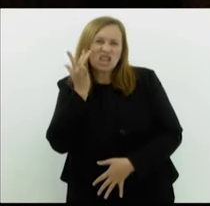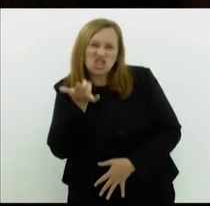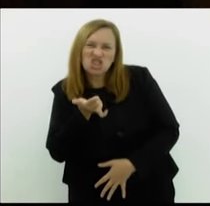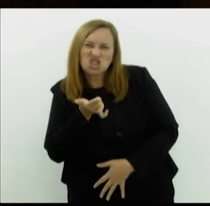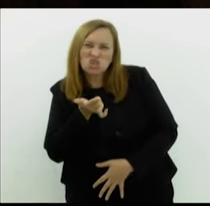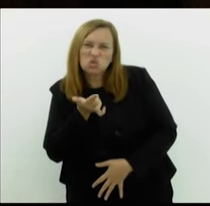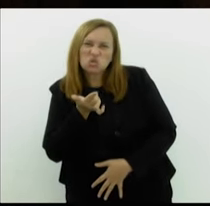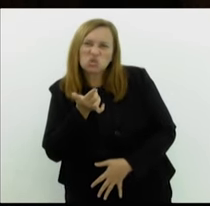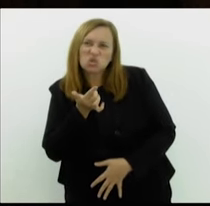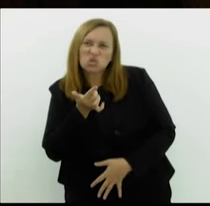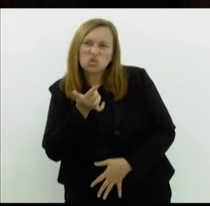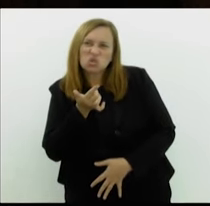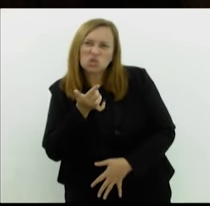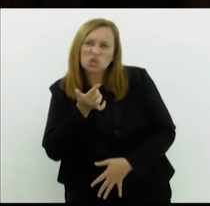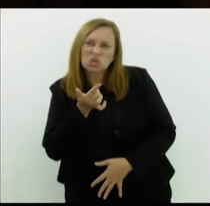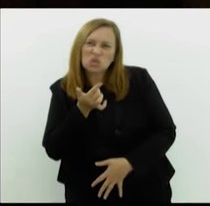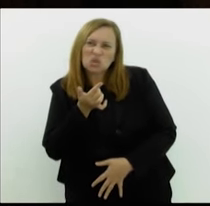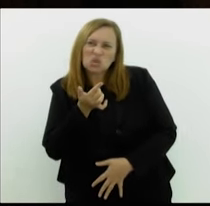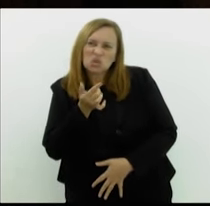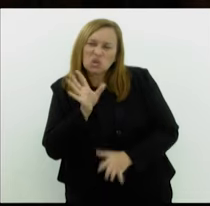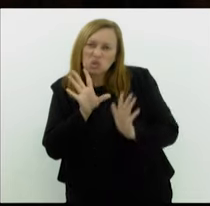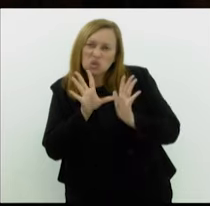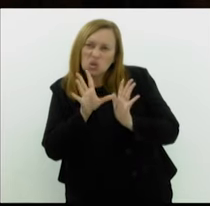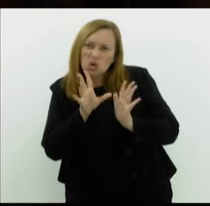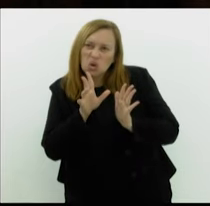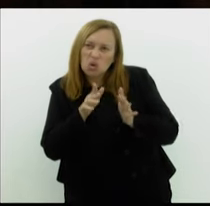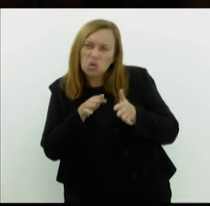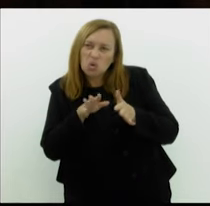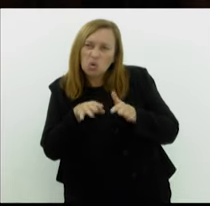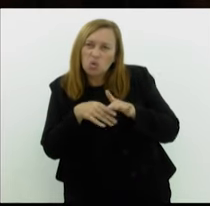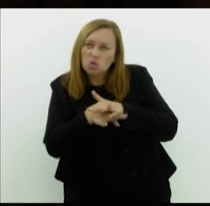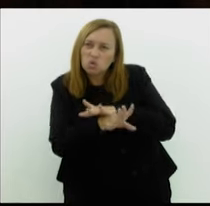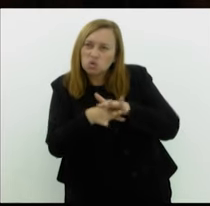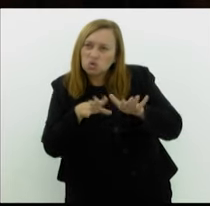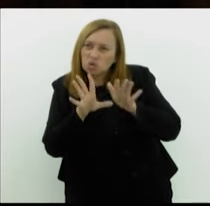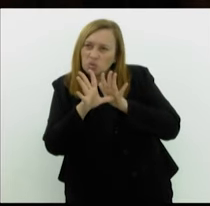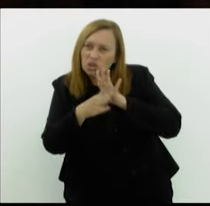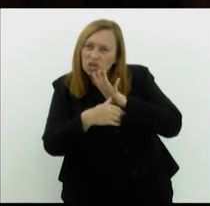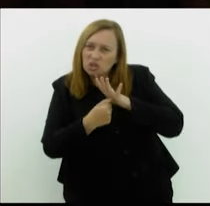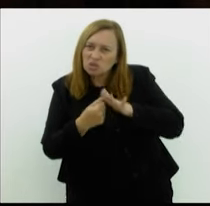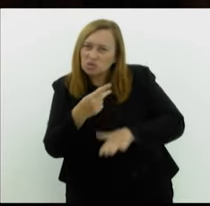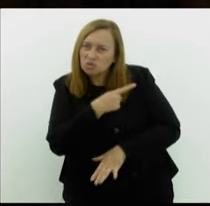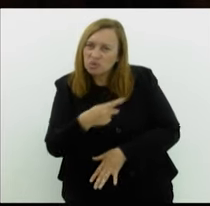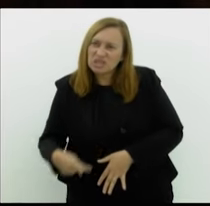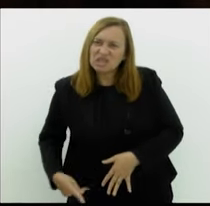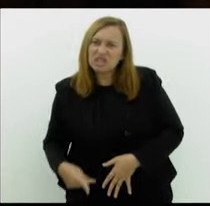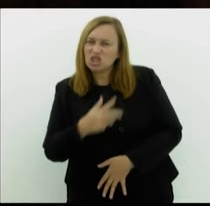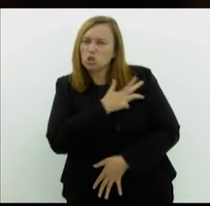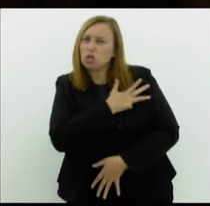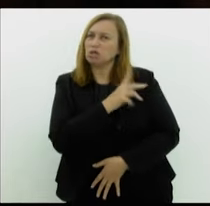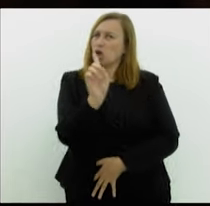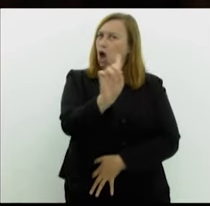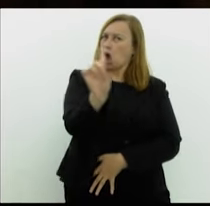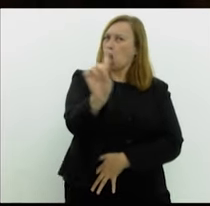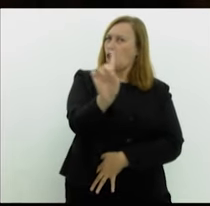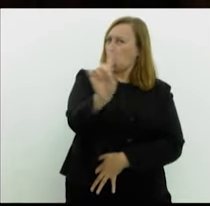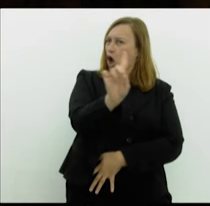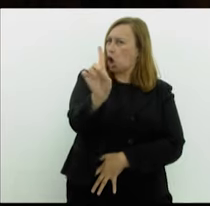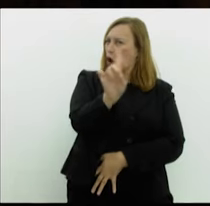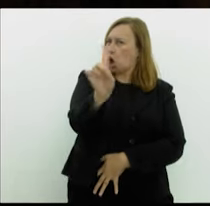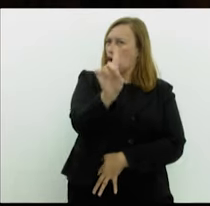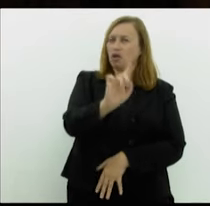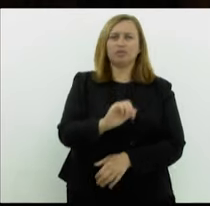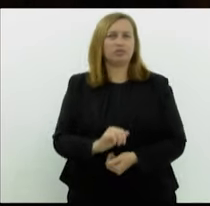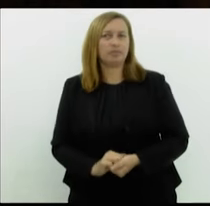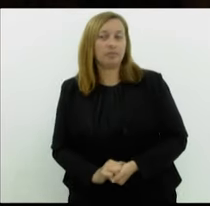apenas os péssimos hábitos do presidente Lula? Não, não é só isso, não. Ele vai além.